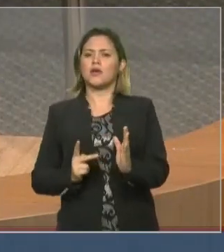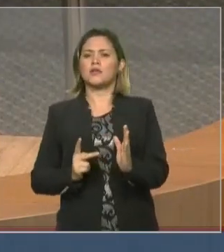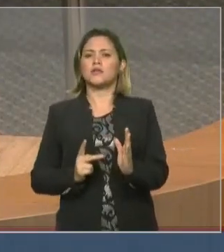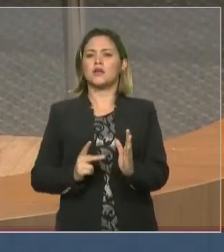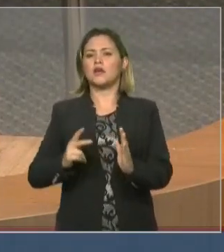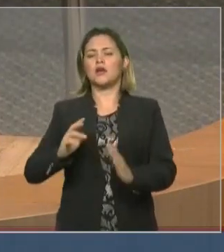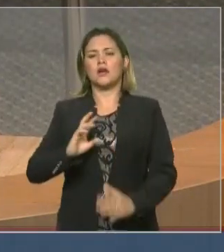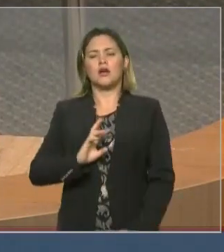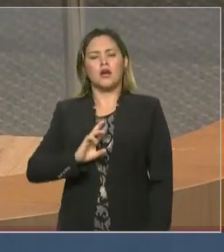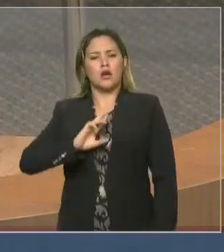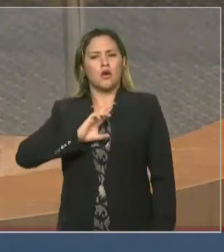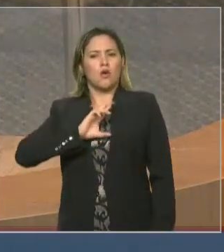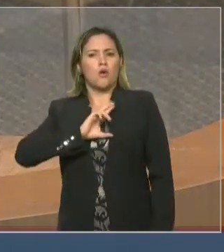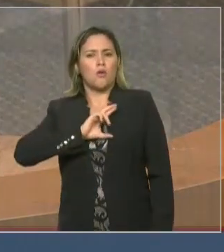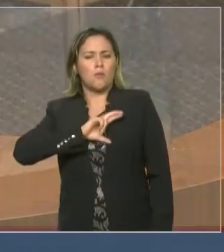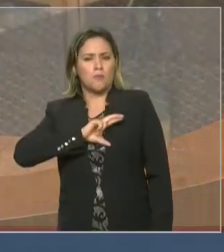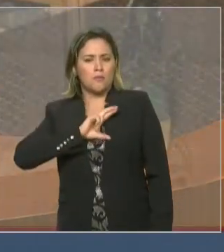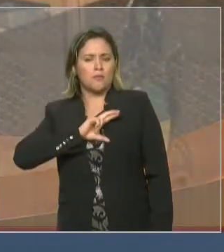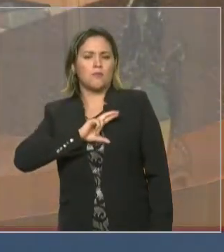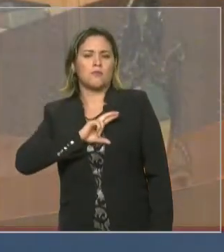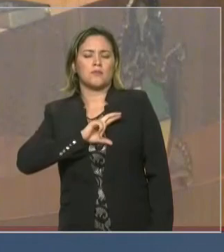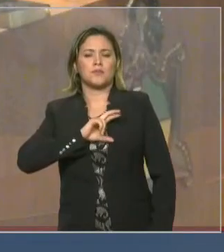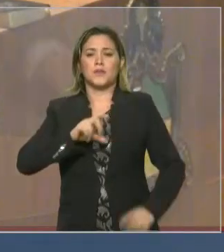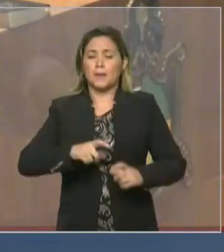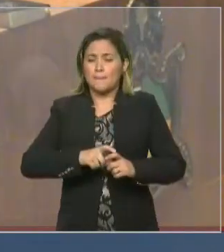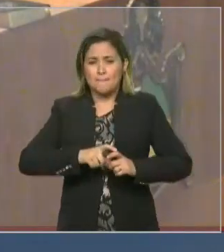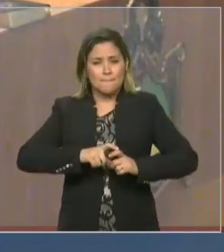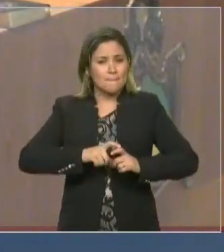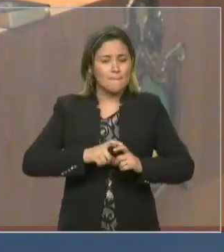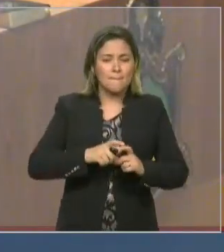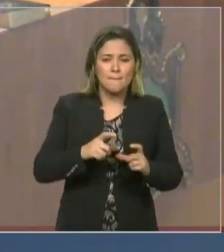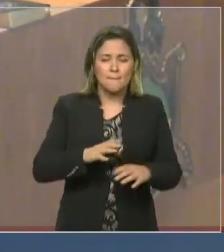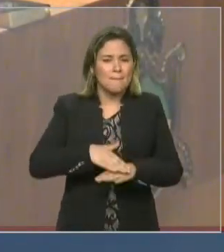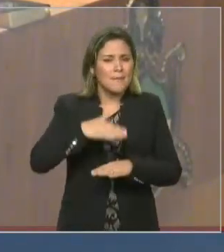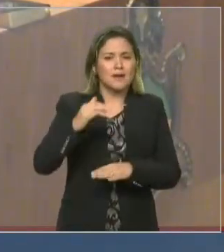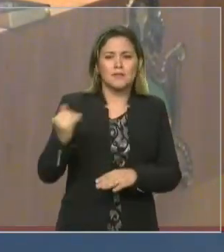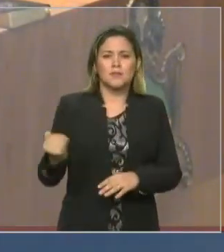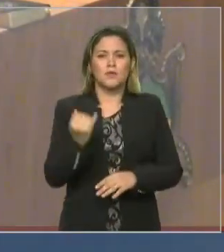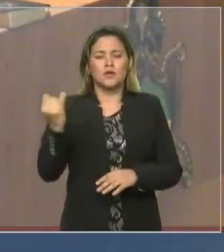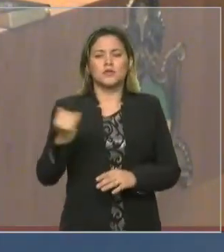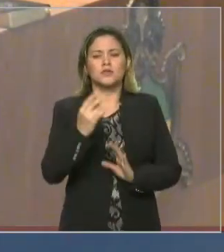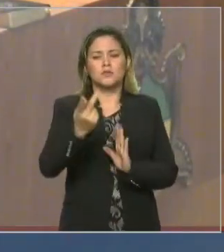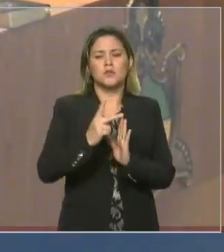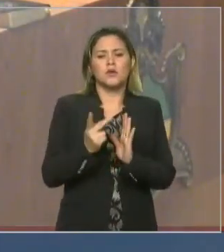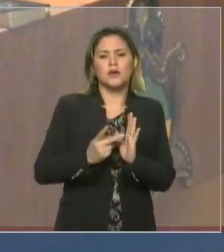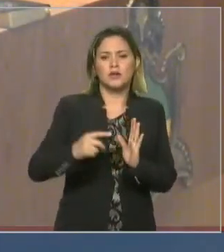poeta caxiense, o maior poeta maranhense, o maior poeta brasileiro de todos os tempos.